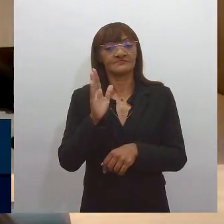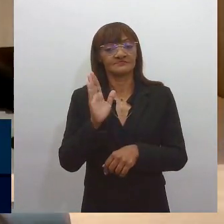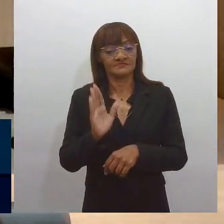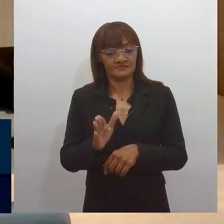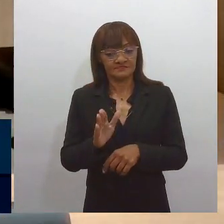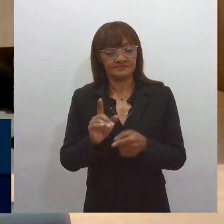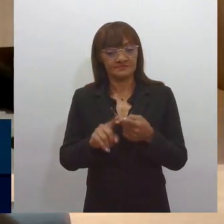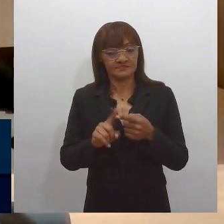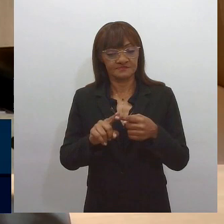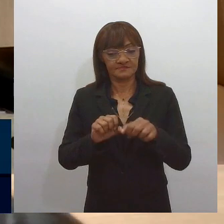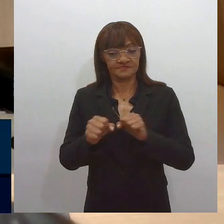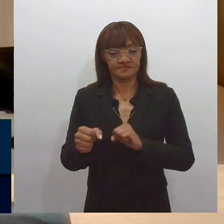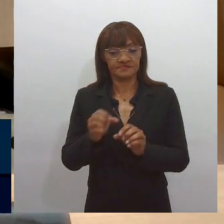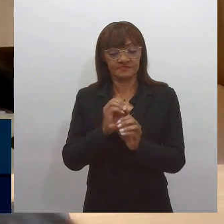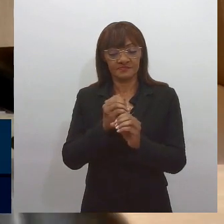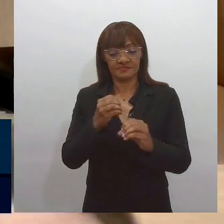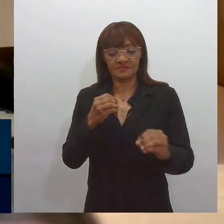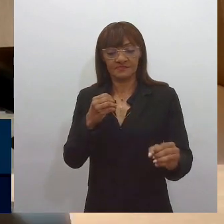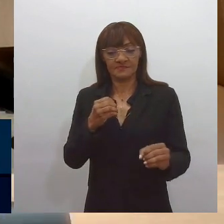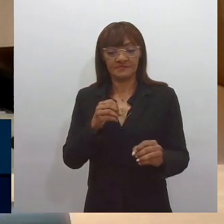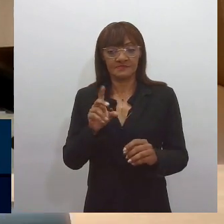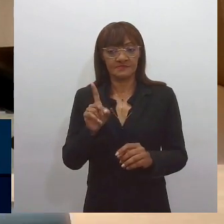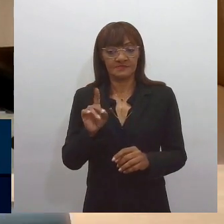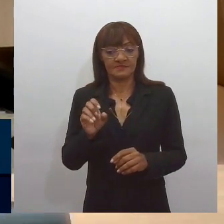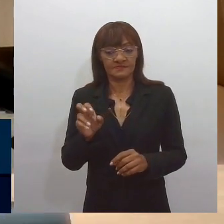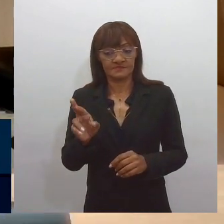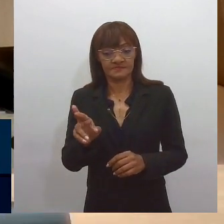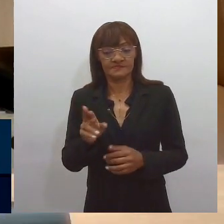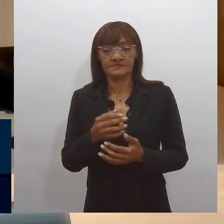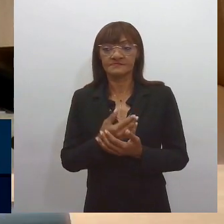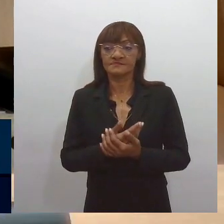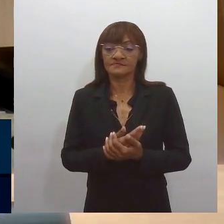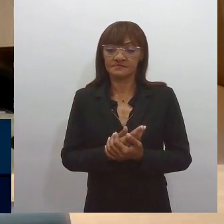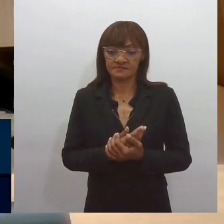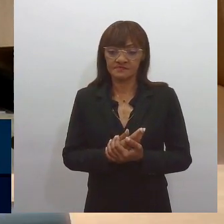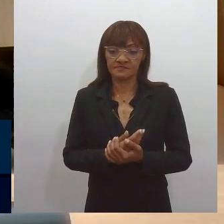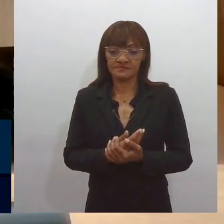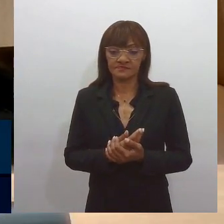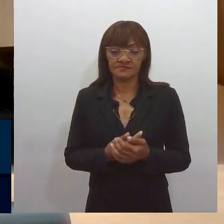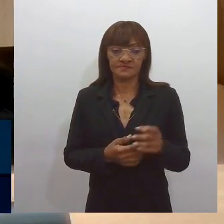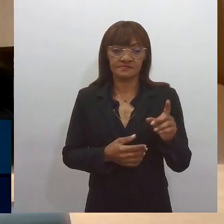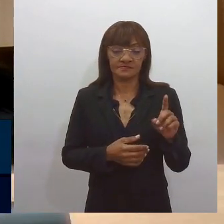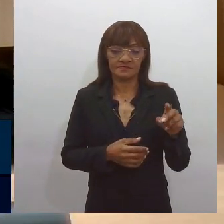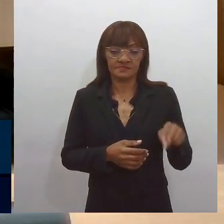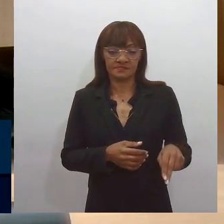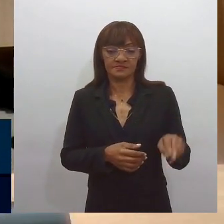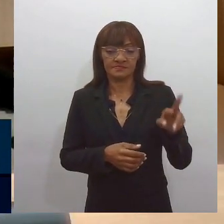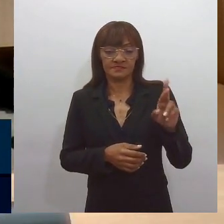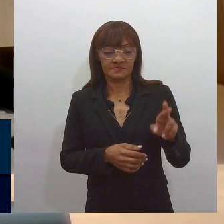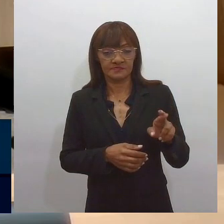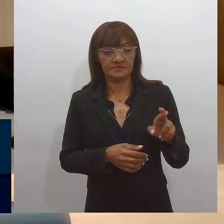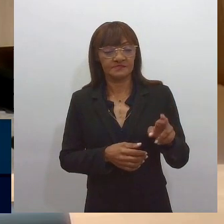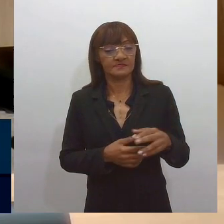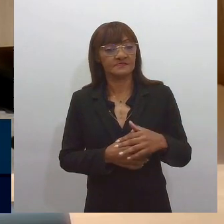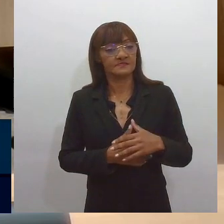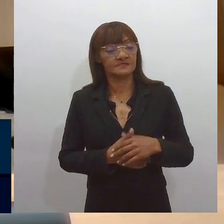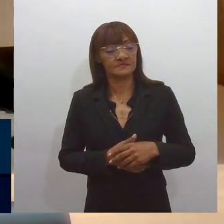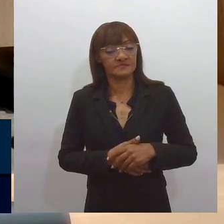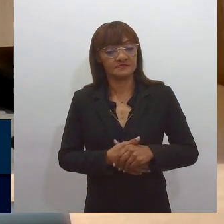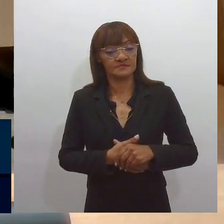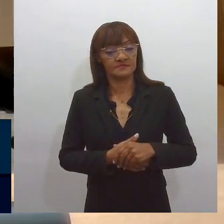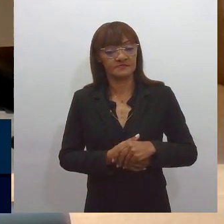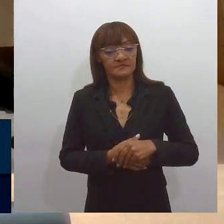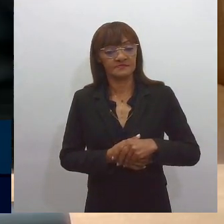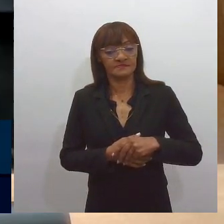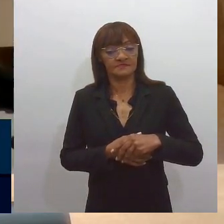escola de solos era o dnr se você lembra que a gente tinha aquela escola de solos quando a gente entava para